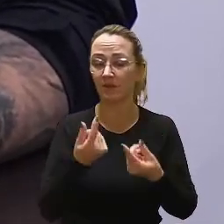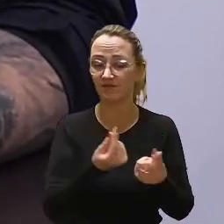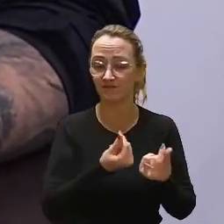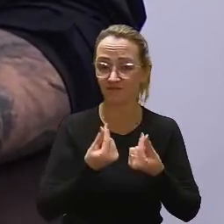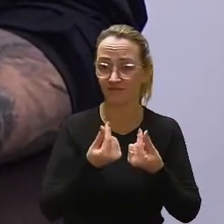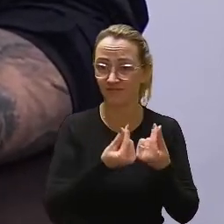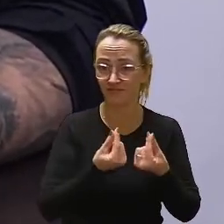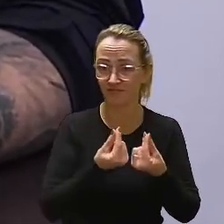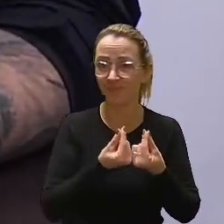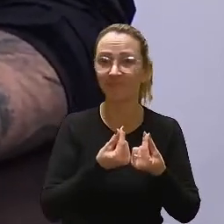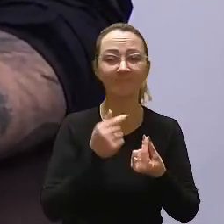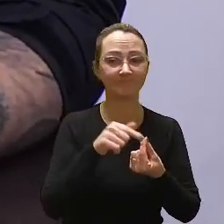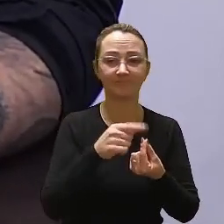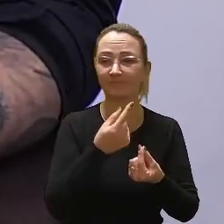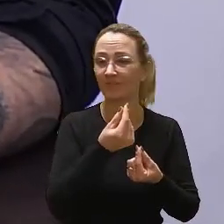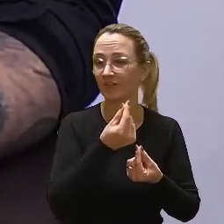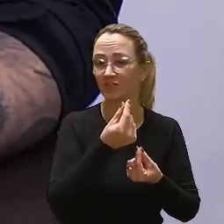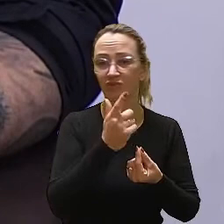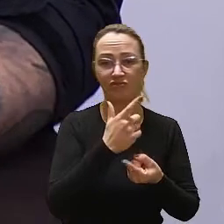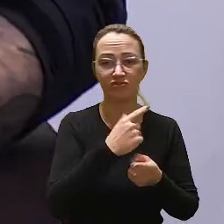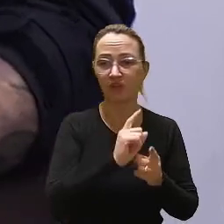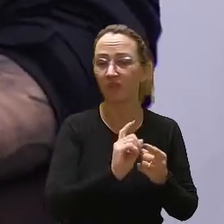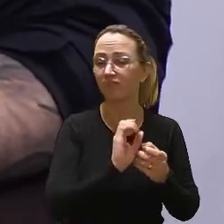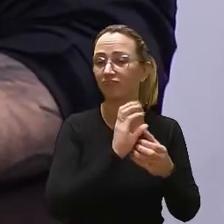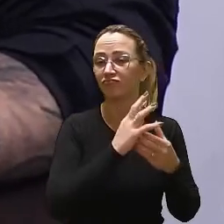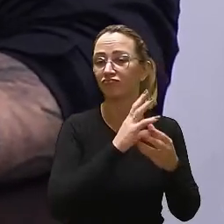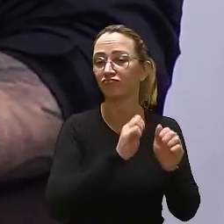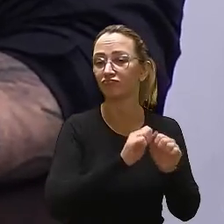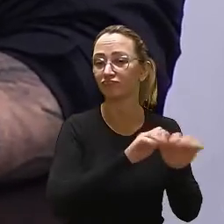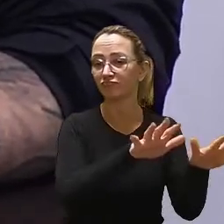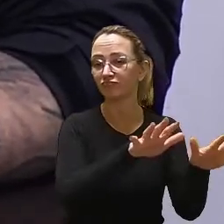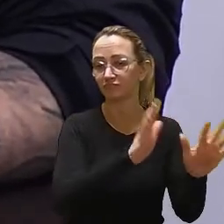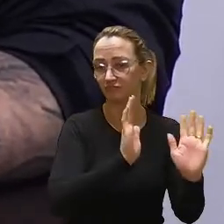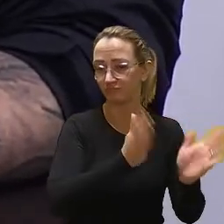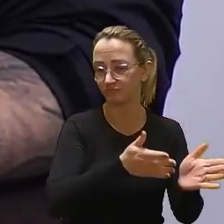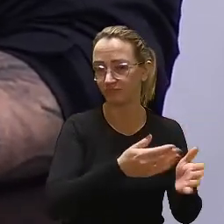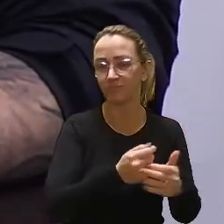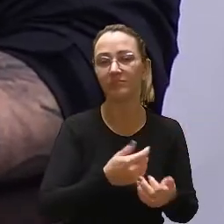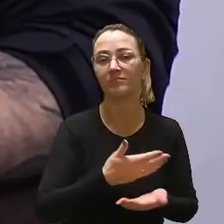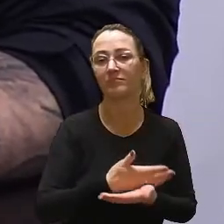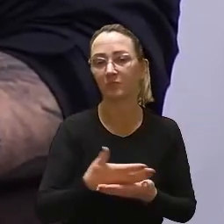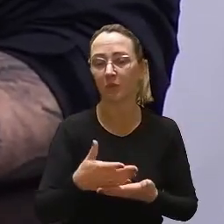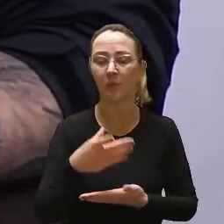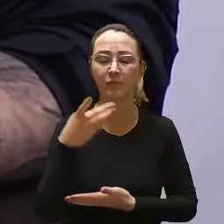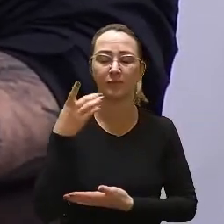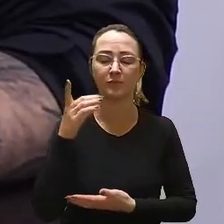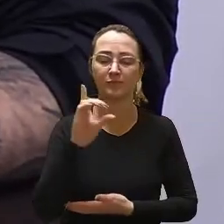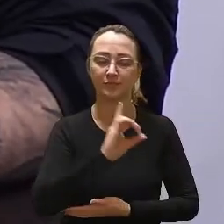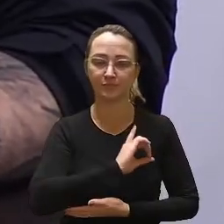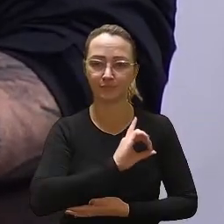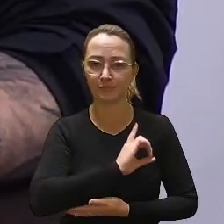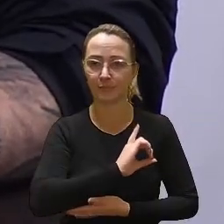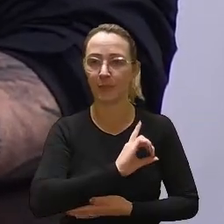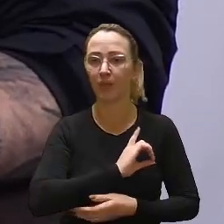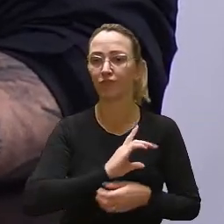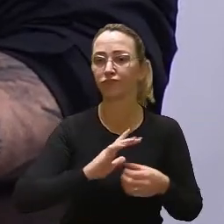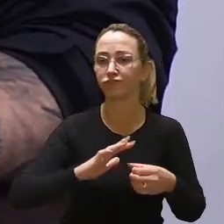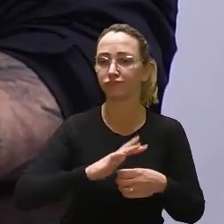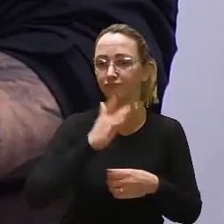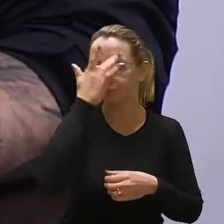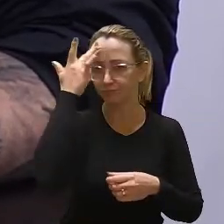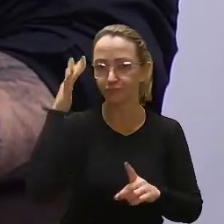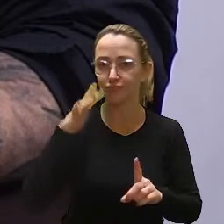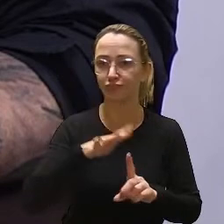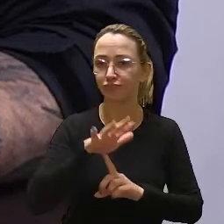da vítima, o dinheiro já não está mais naquela conta. Aí enche-se delegacias, fóruns, de uma forma